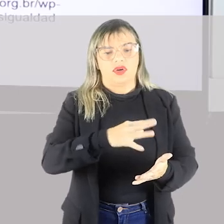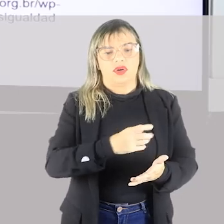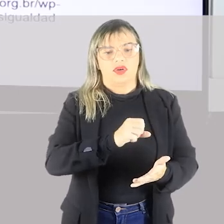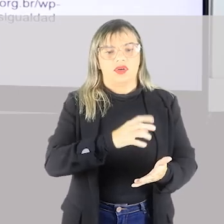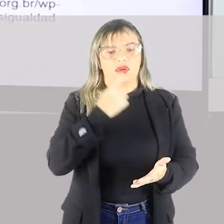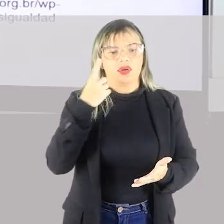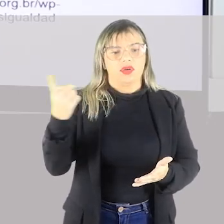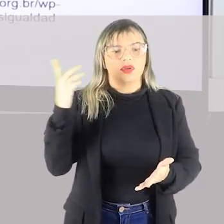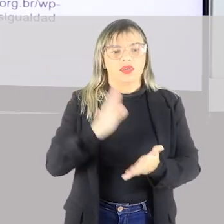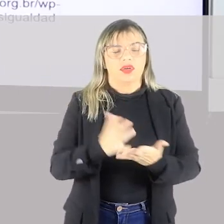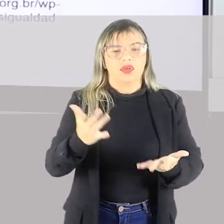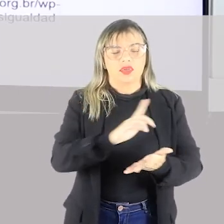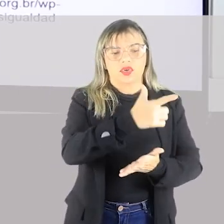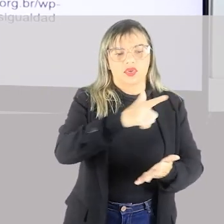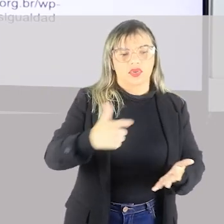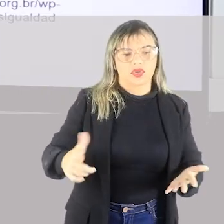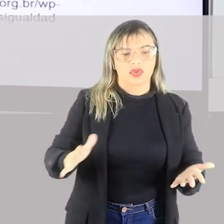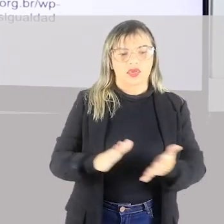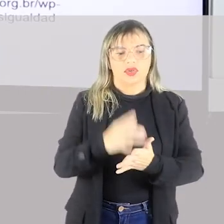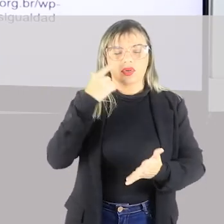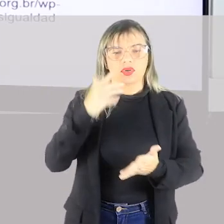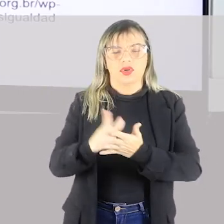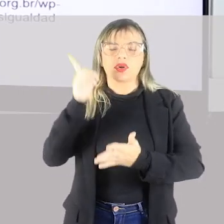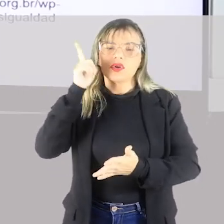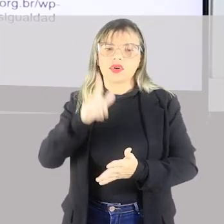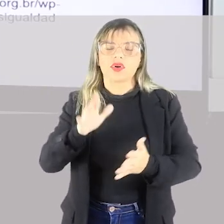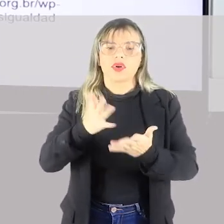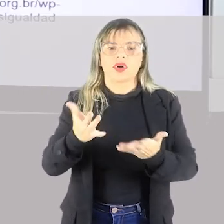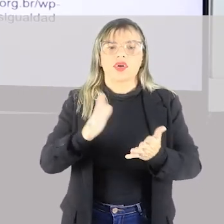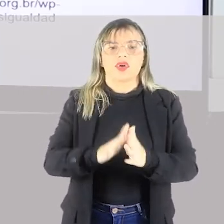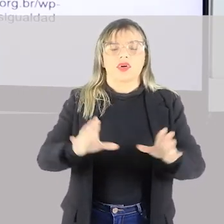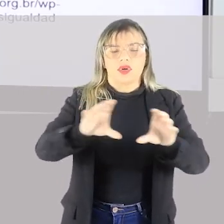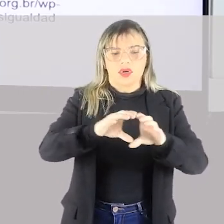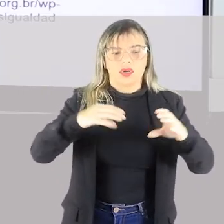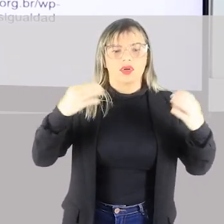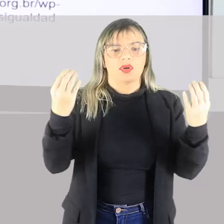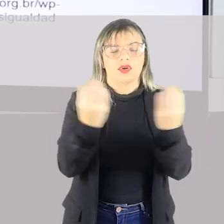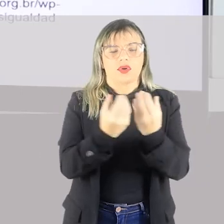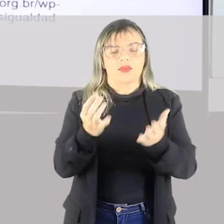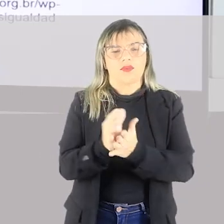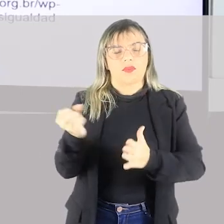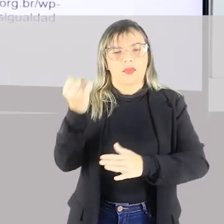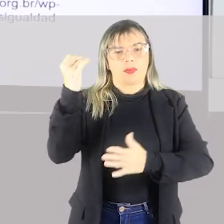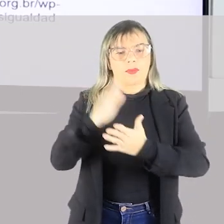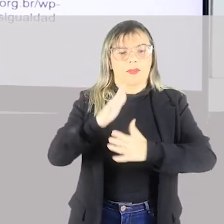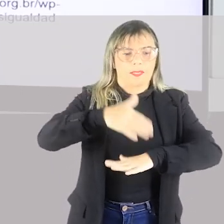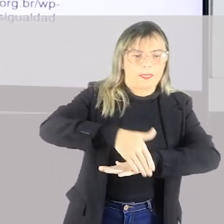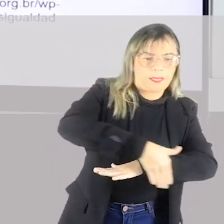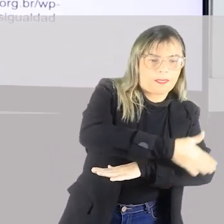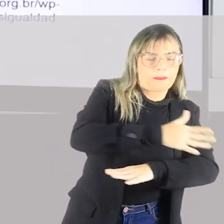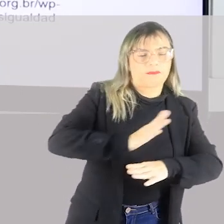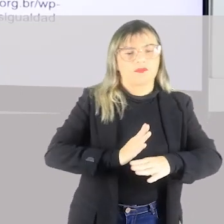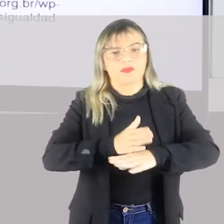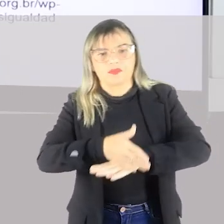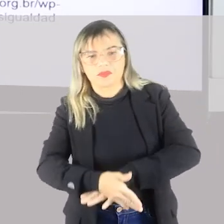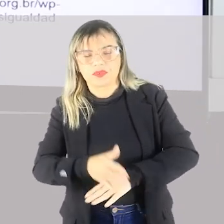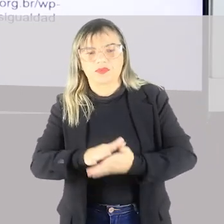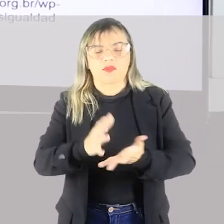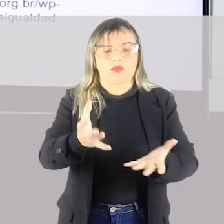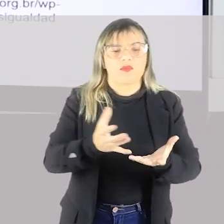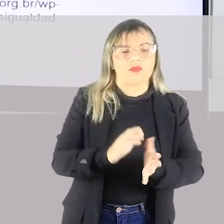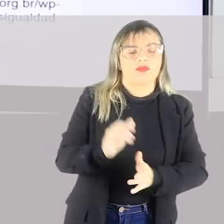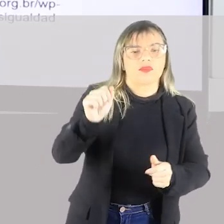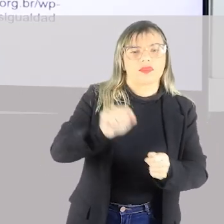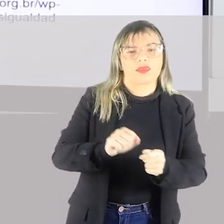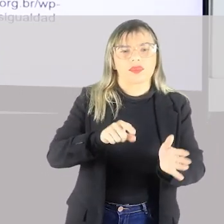Então aqui, por exemplo, já não tinha, né? Então já é uma conquista da comunidade, da importância de estar inserido, de participar, de se interessar,